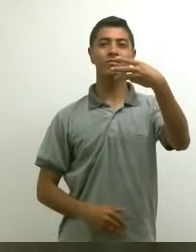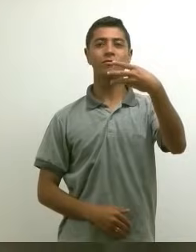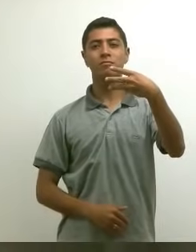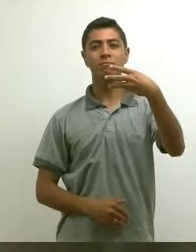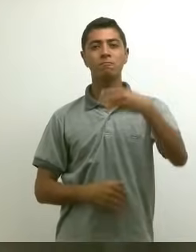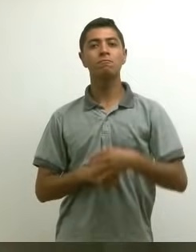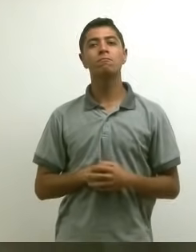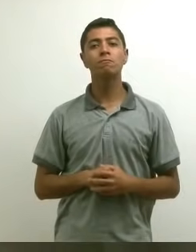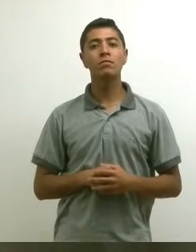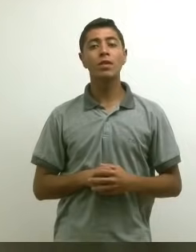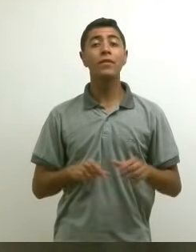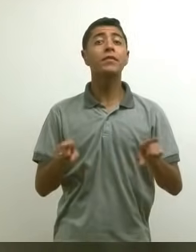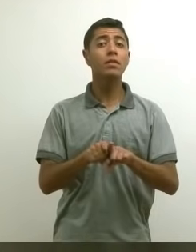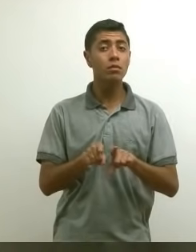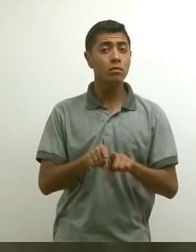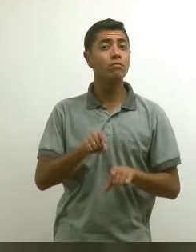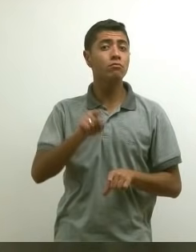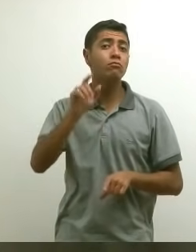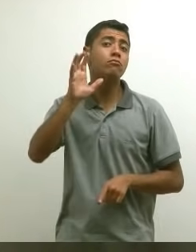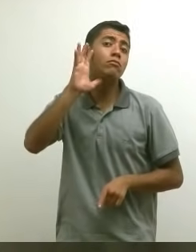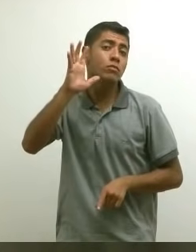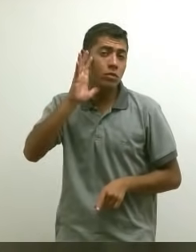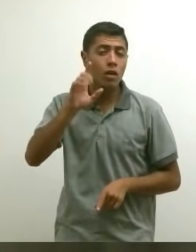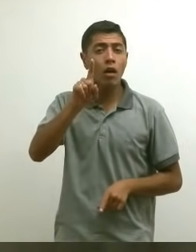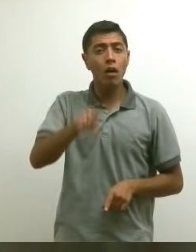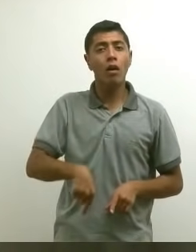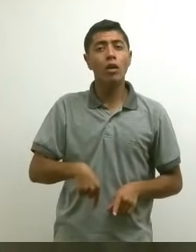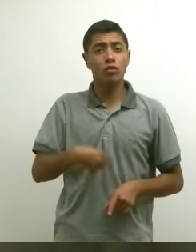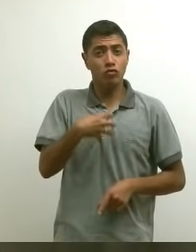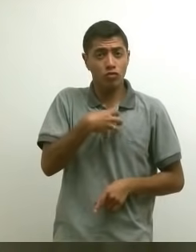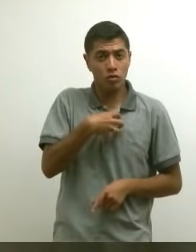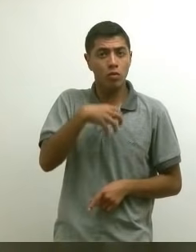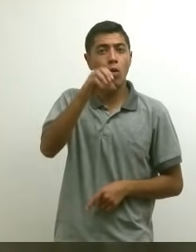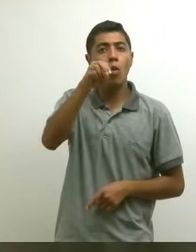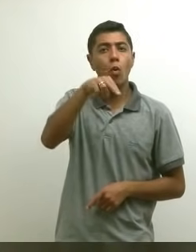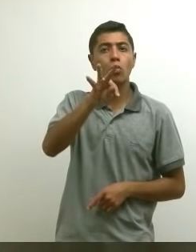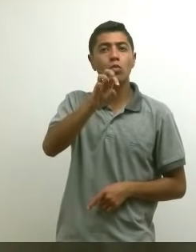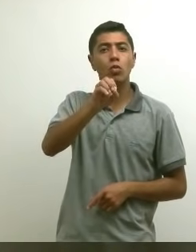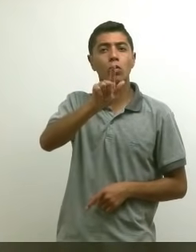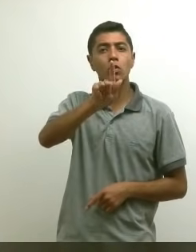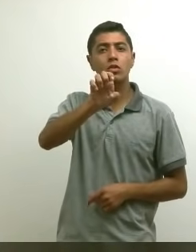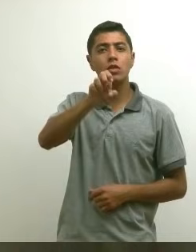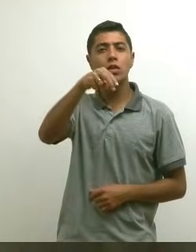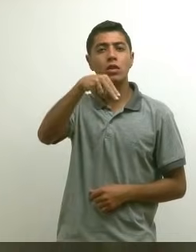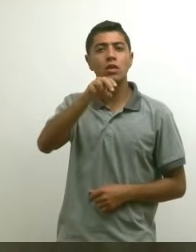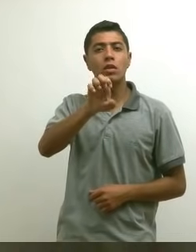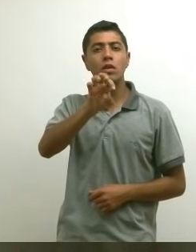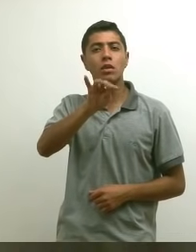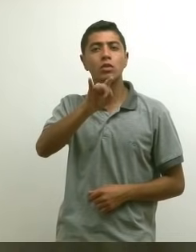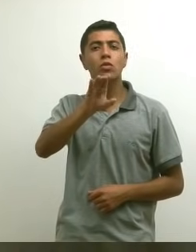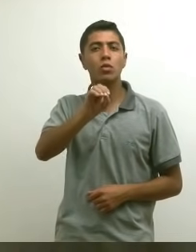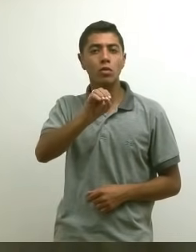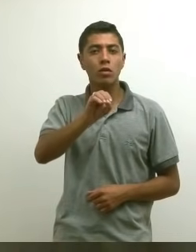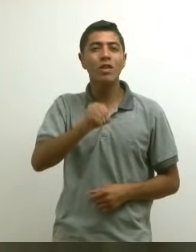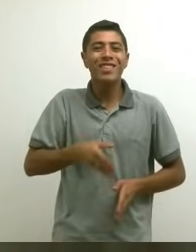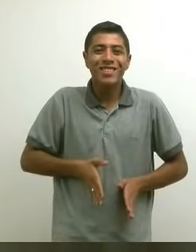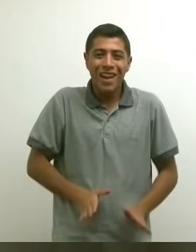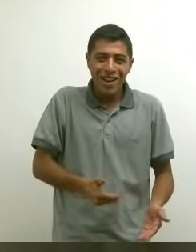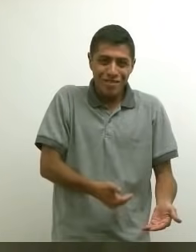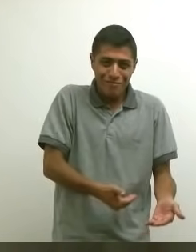até a vida adulta se a gente olhar do ponto de vista filosófico o que caracteriza o ser humano